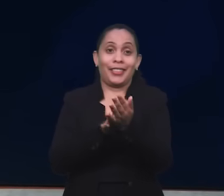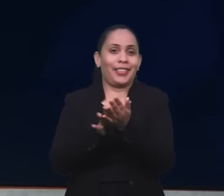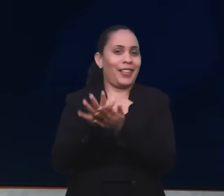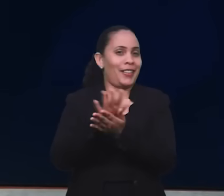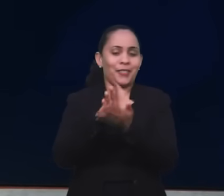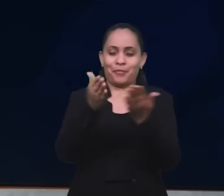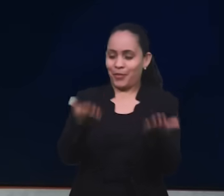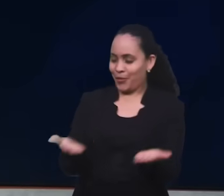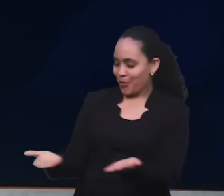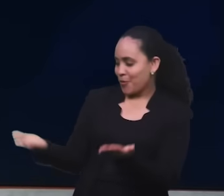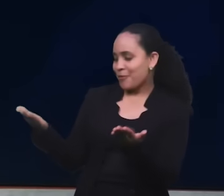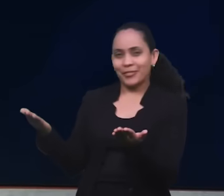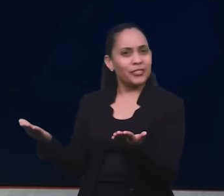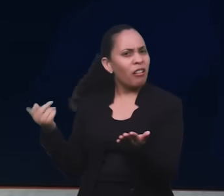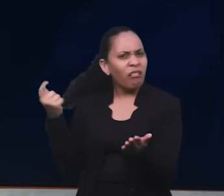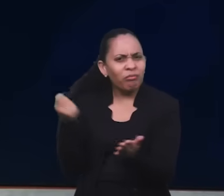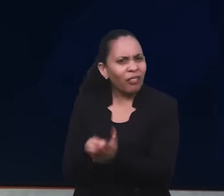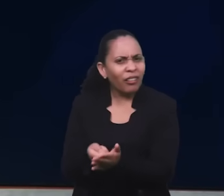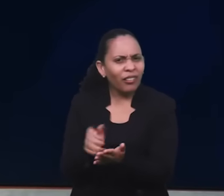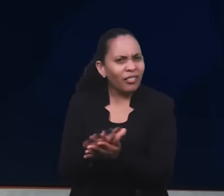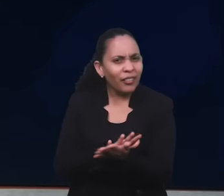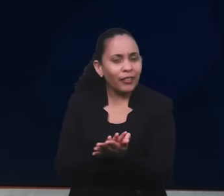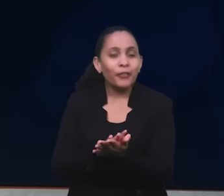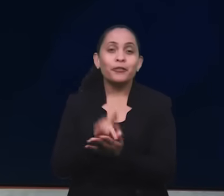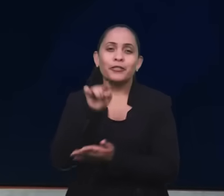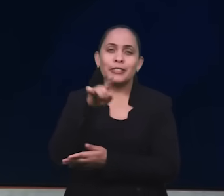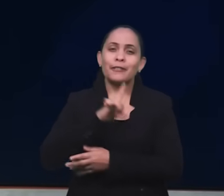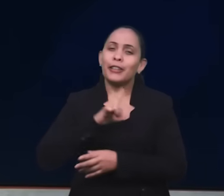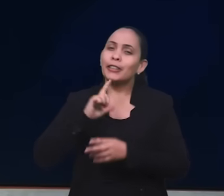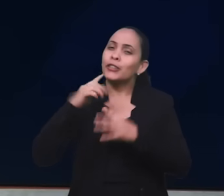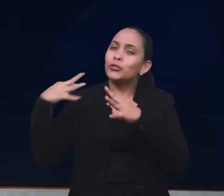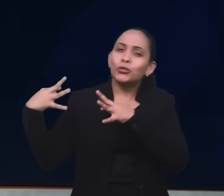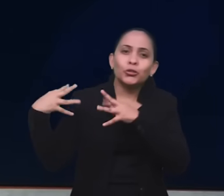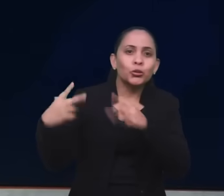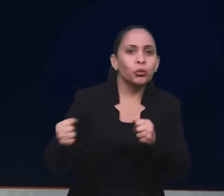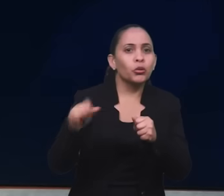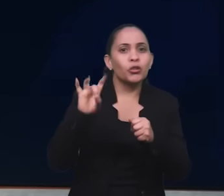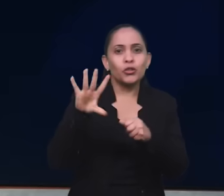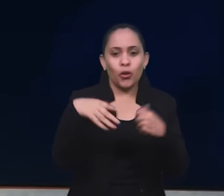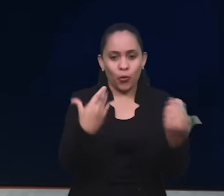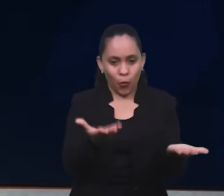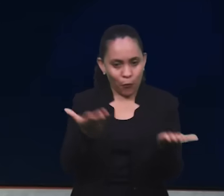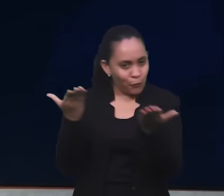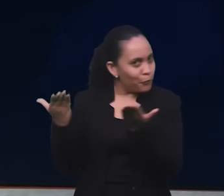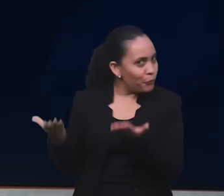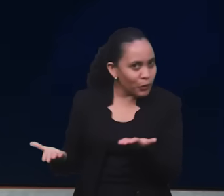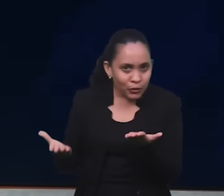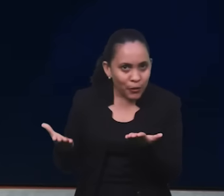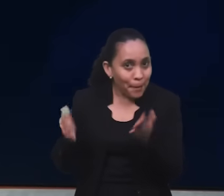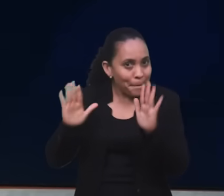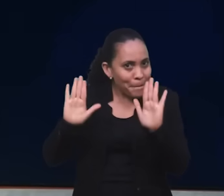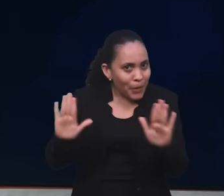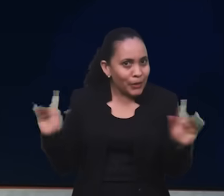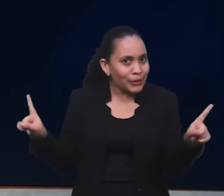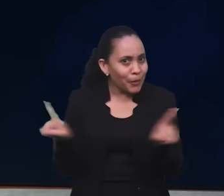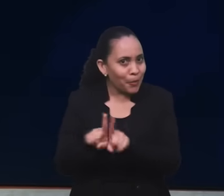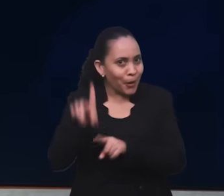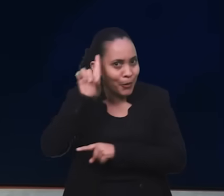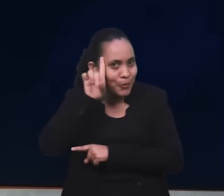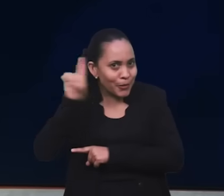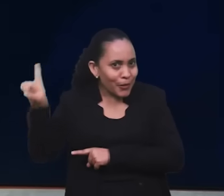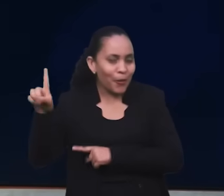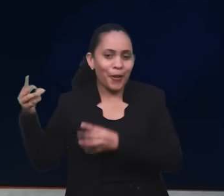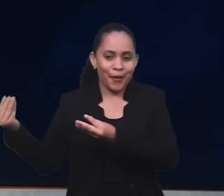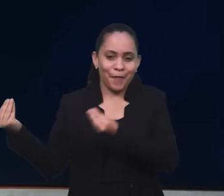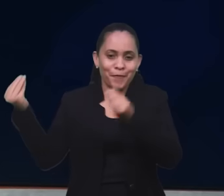para esse convite, você não precisa, você vai ganhar tudo. Não só o convite está sendo lhe feito, mas também o Senhor